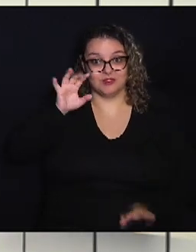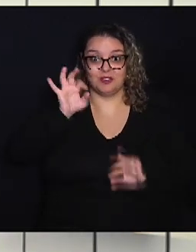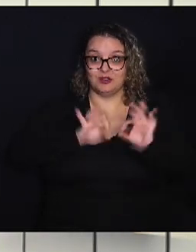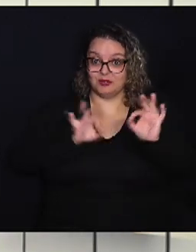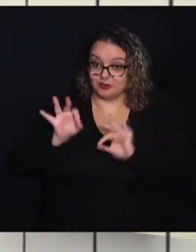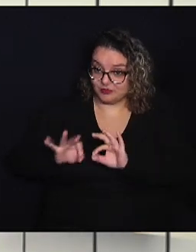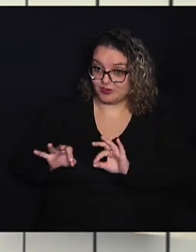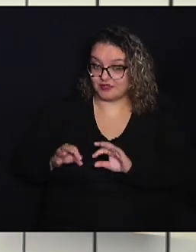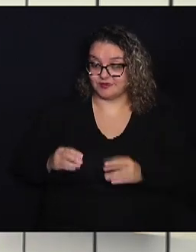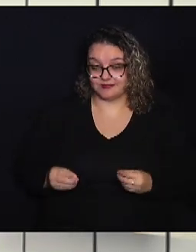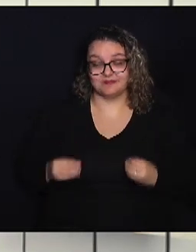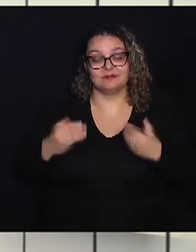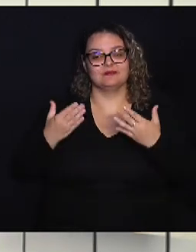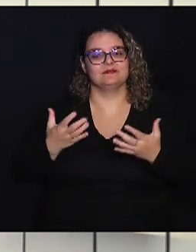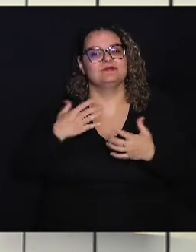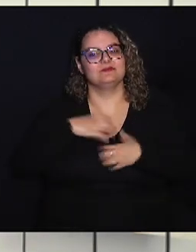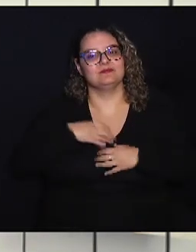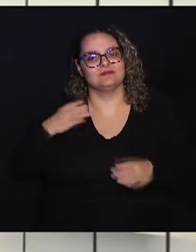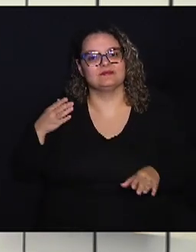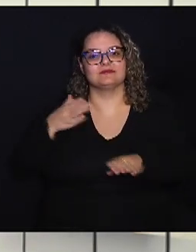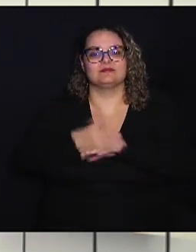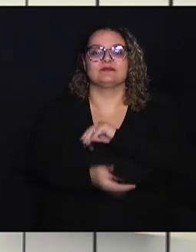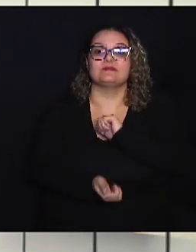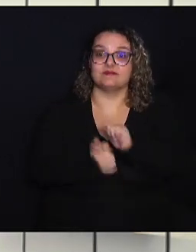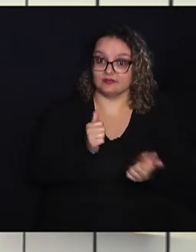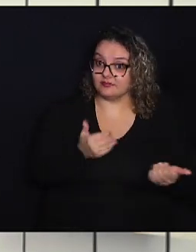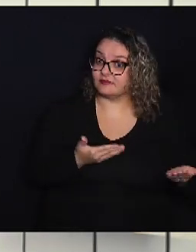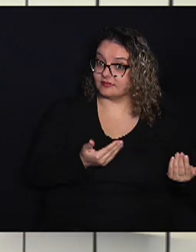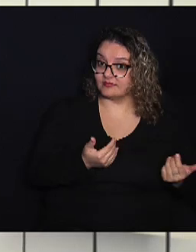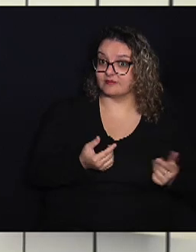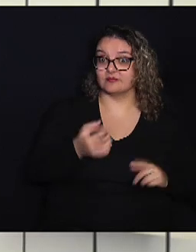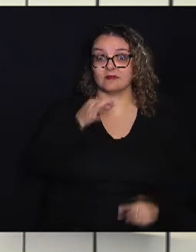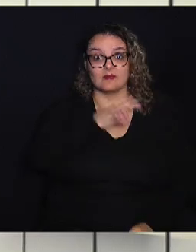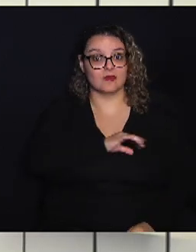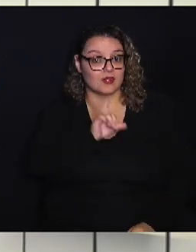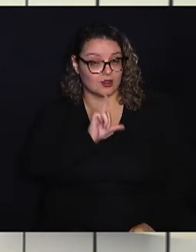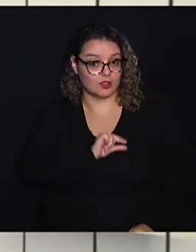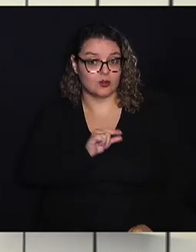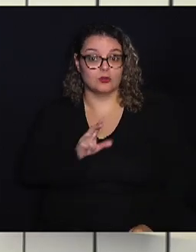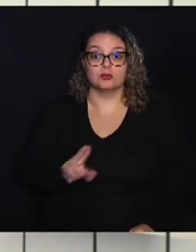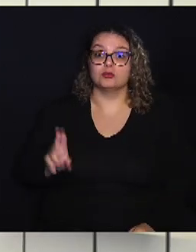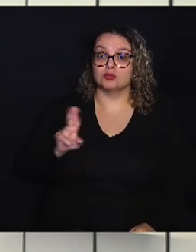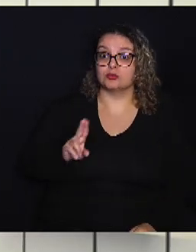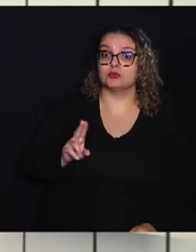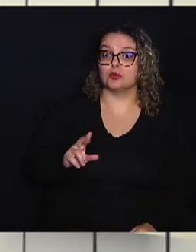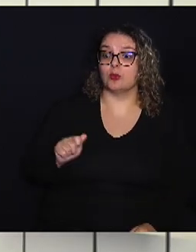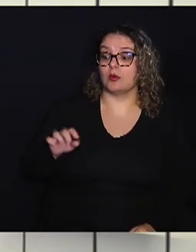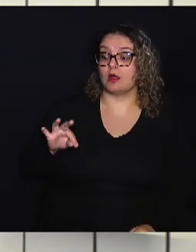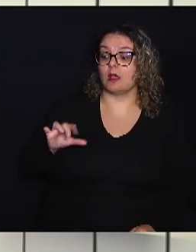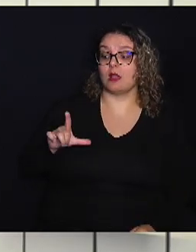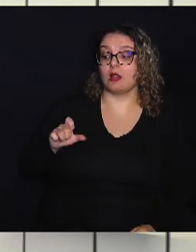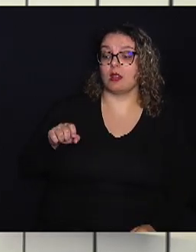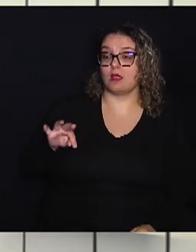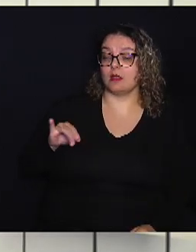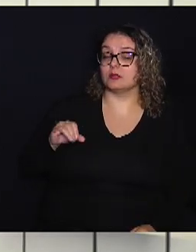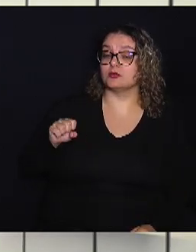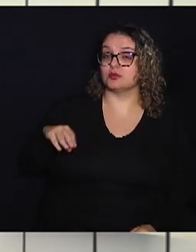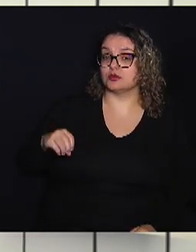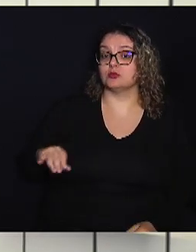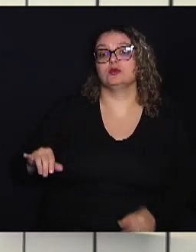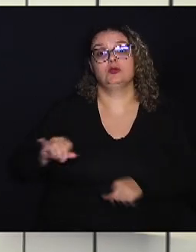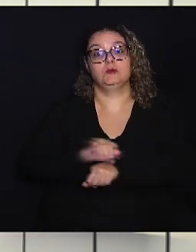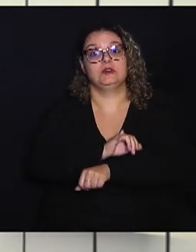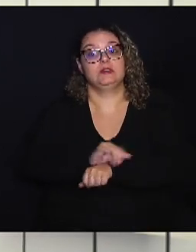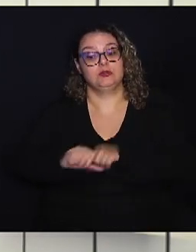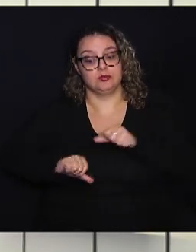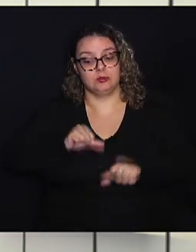oferece condições de acesso ao esporte para jovens de baixa renda, utiliza o atletismo como ferramenta para a